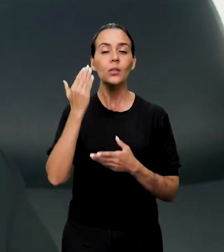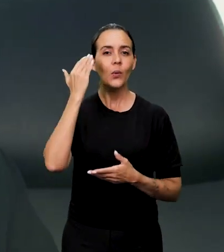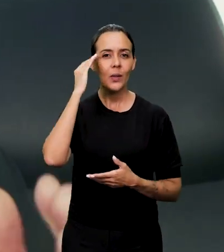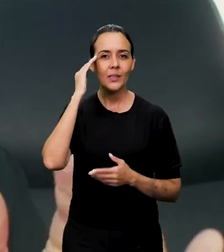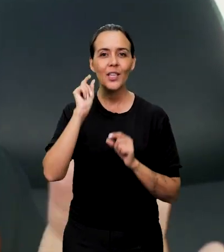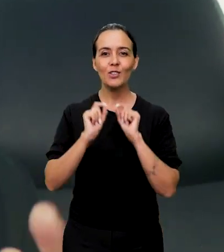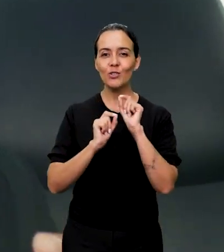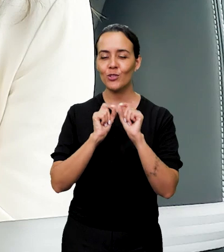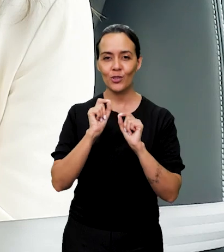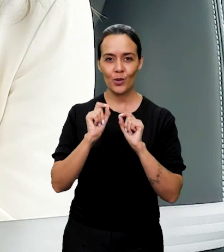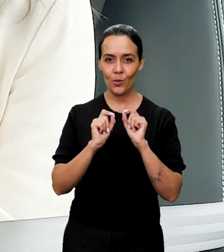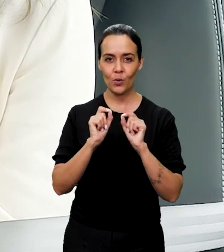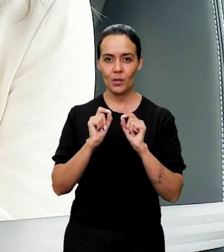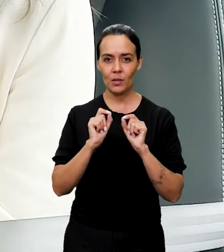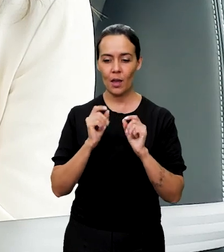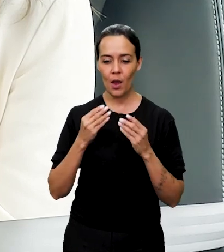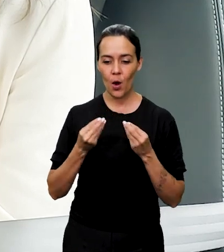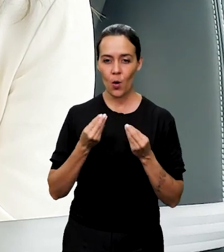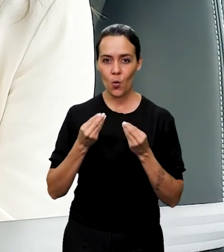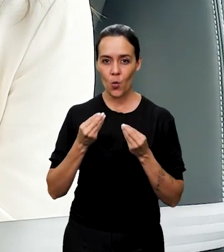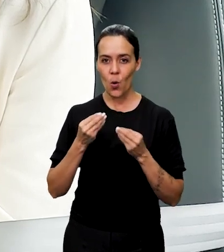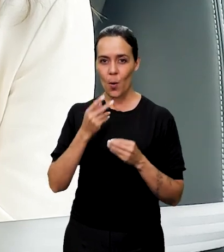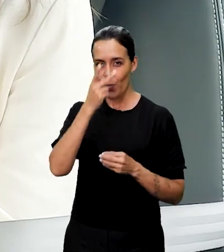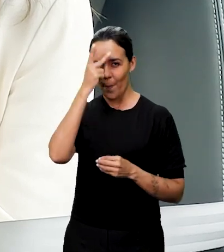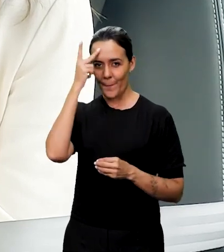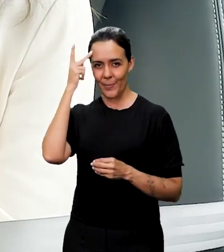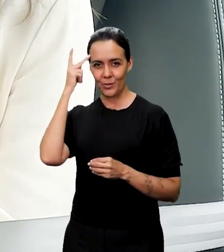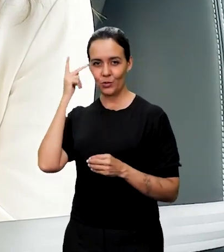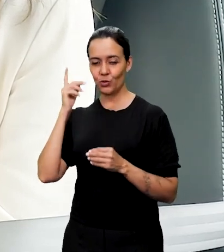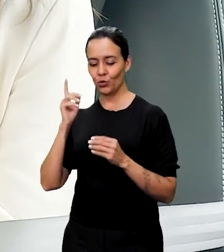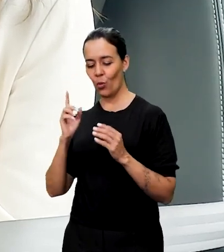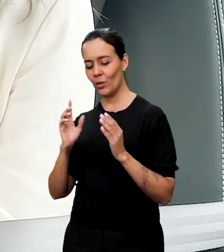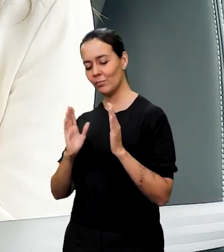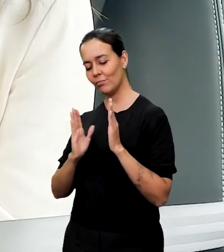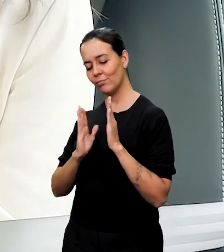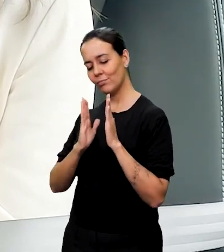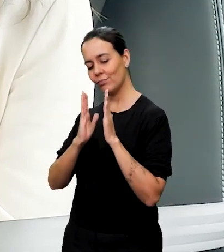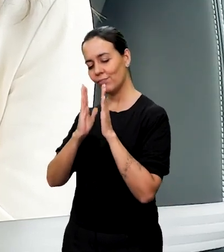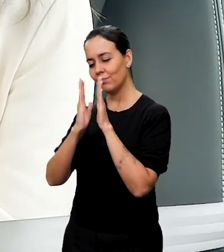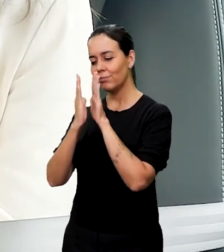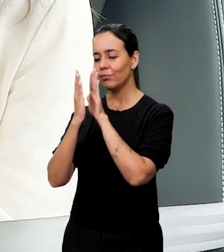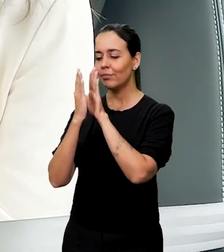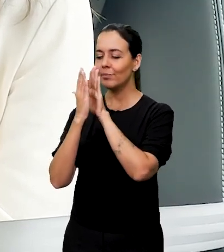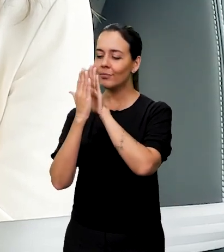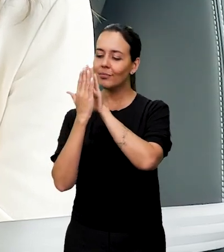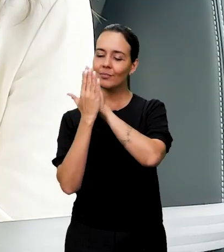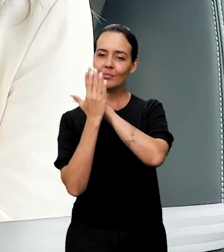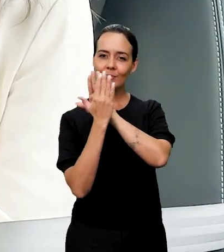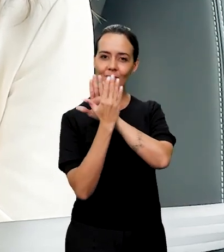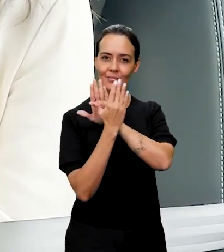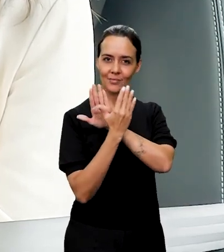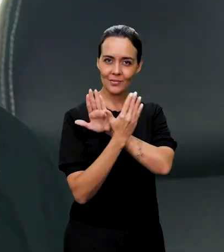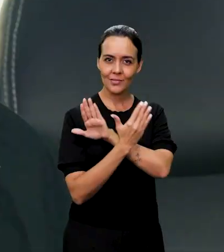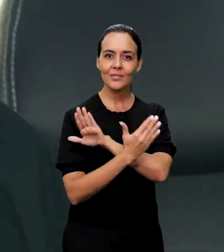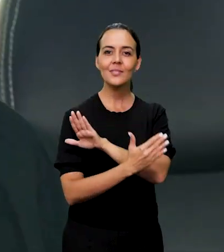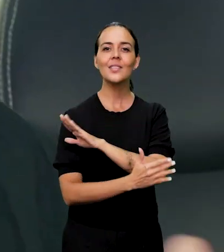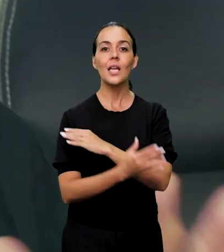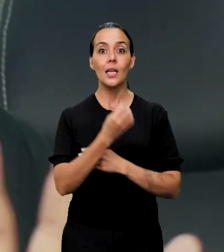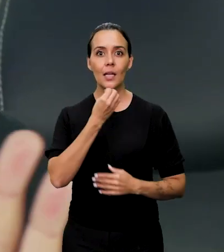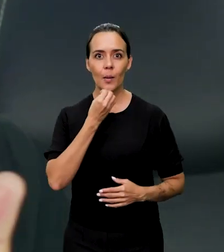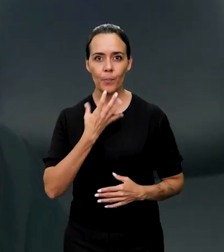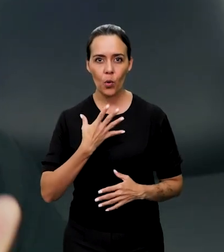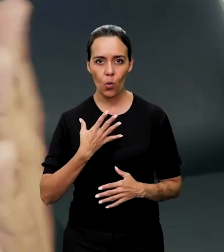com voyeurismo, né? Você chegar perto de alguém, né? Chegar perto do rosto de alguém, olhar sem ser visto, né? Isso tem, eu acho